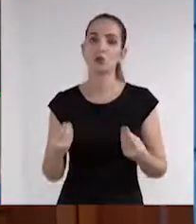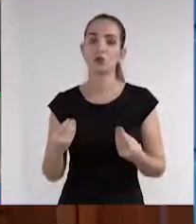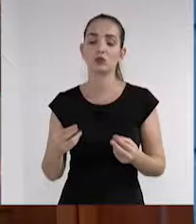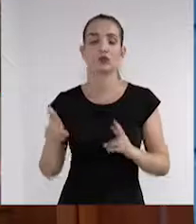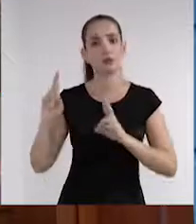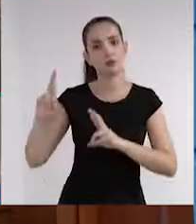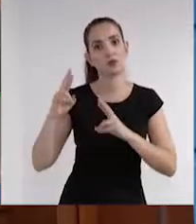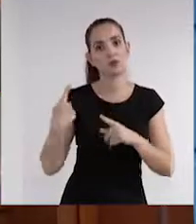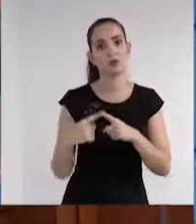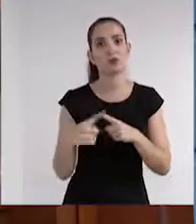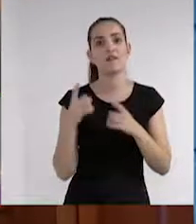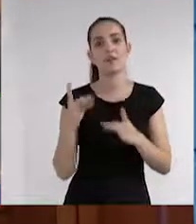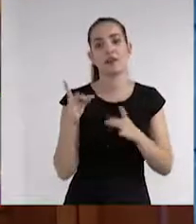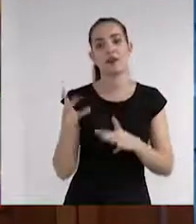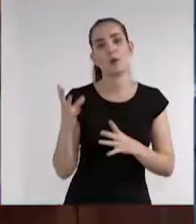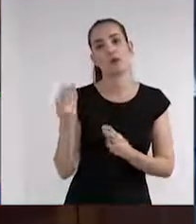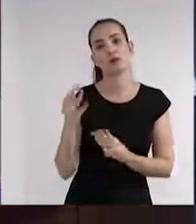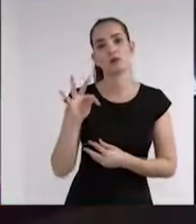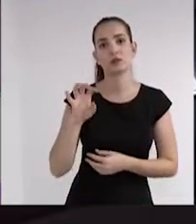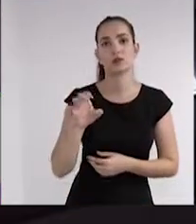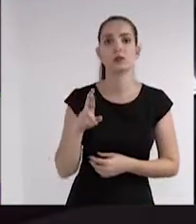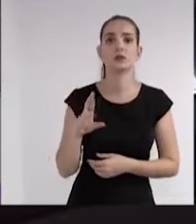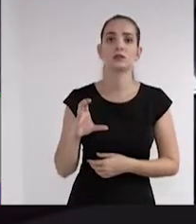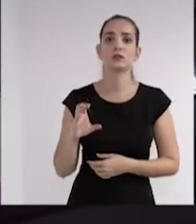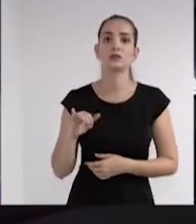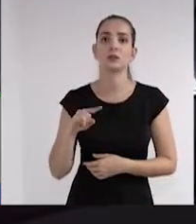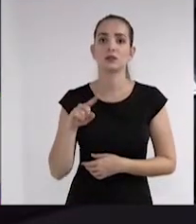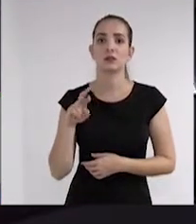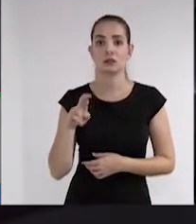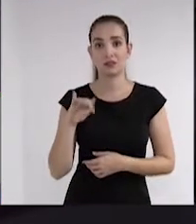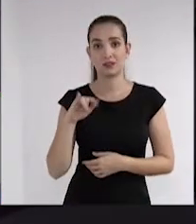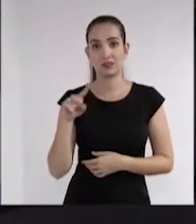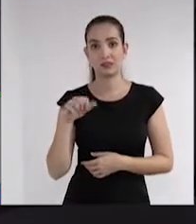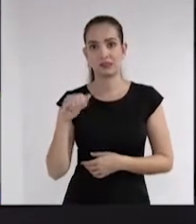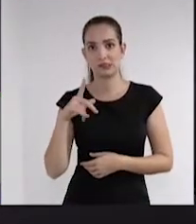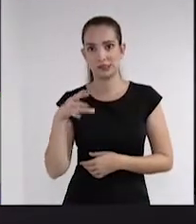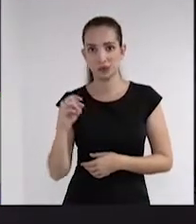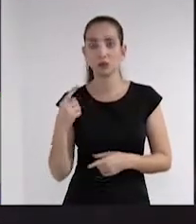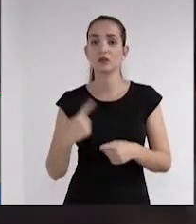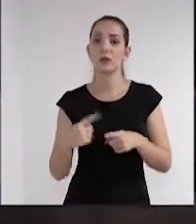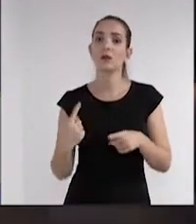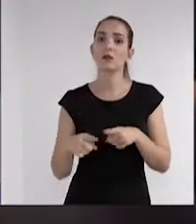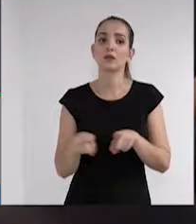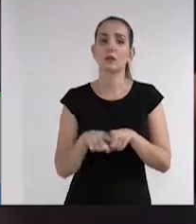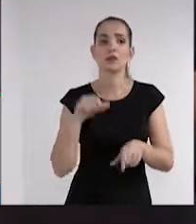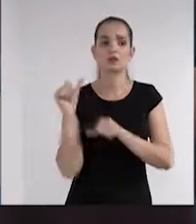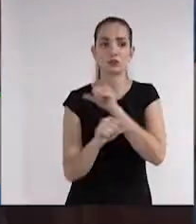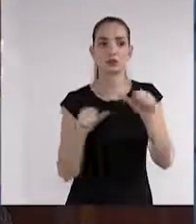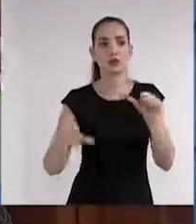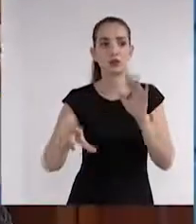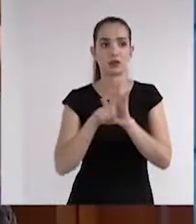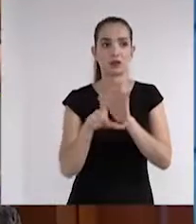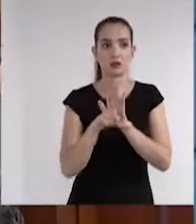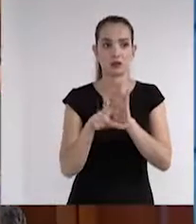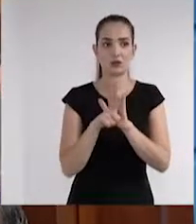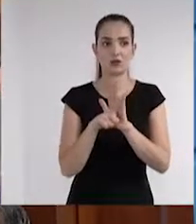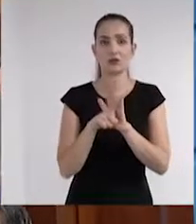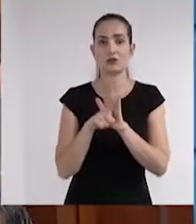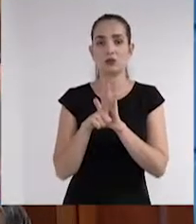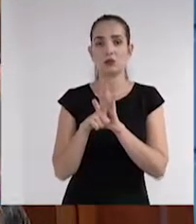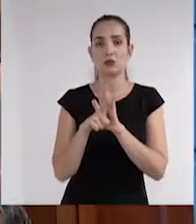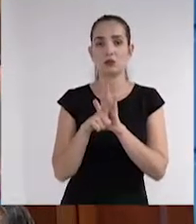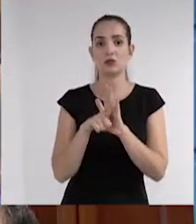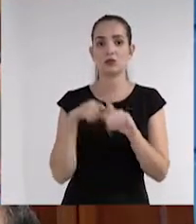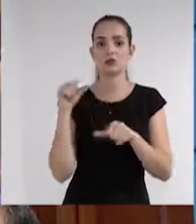com as terceirizações, não temos. Não temos muito o que se comemorar com a reforma trabalhista do Temeroso, mas, enfim, o Dia